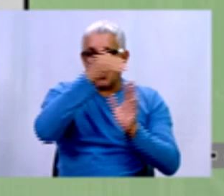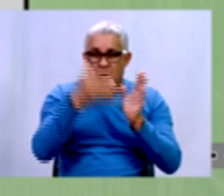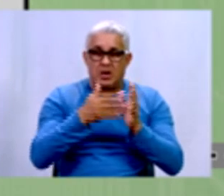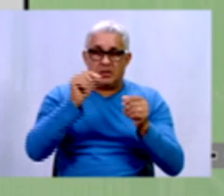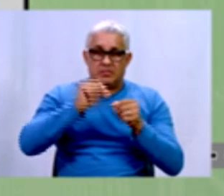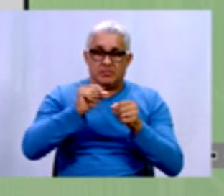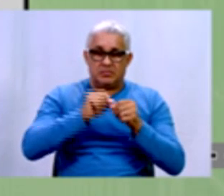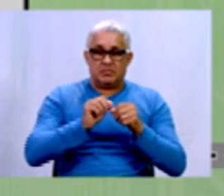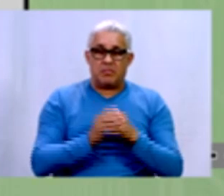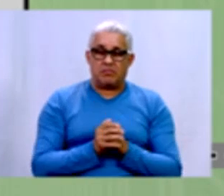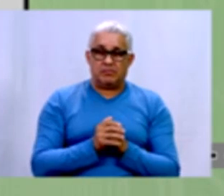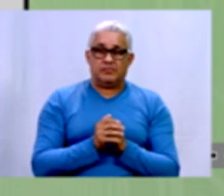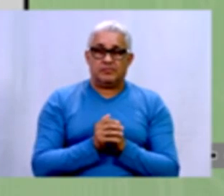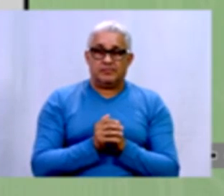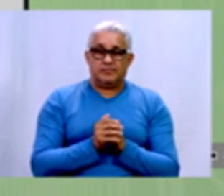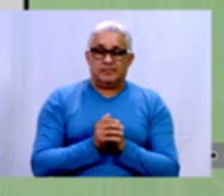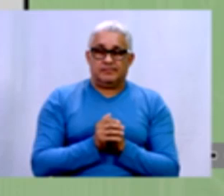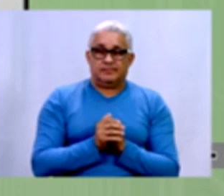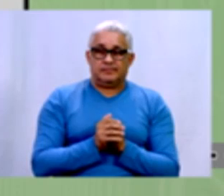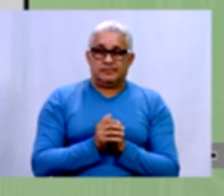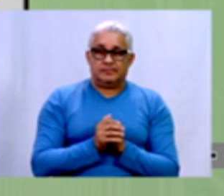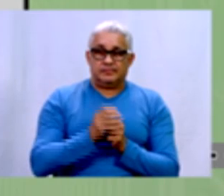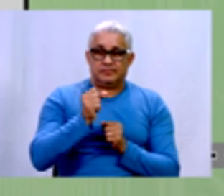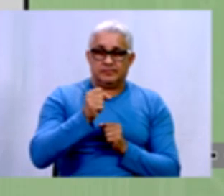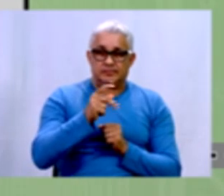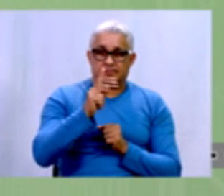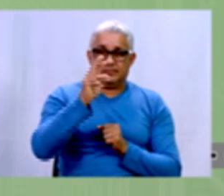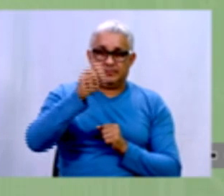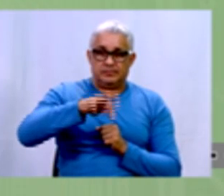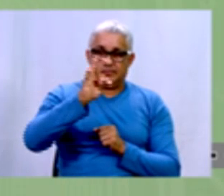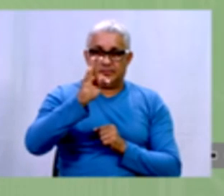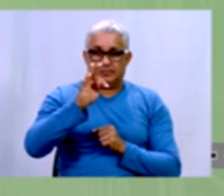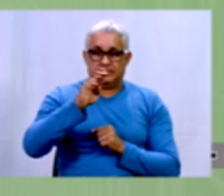feito, produzido no nosso Sprint Backlog.